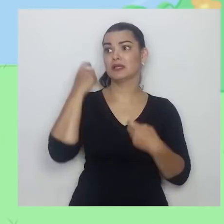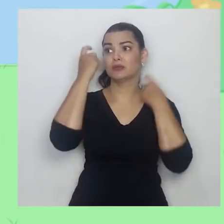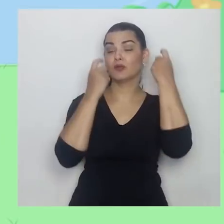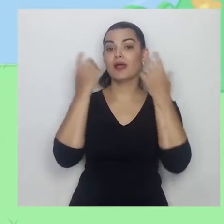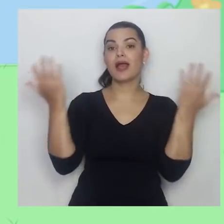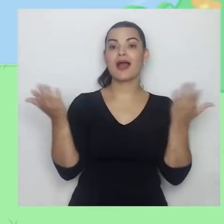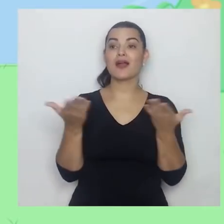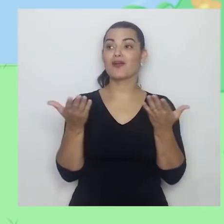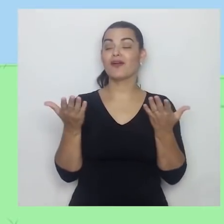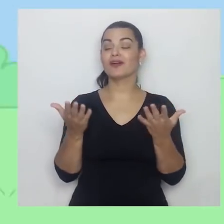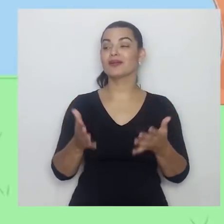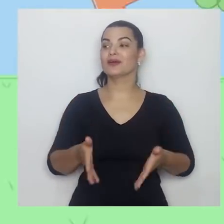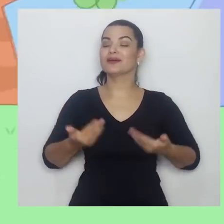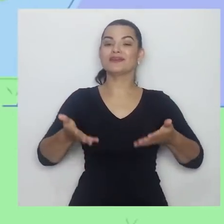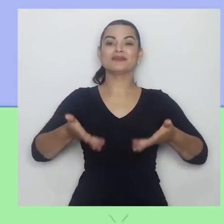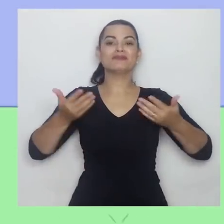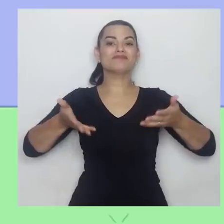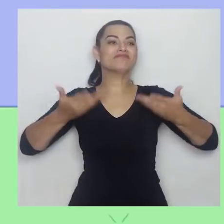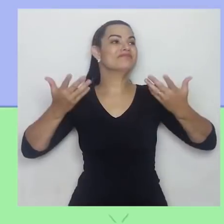levinho.